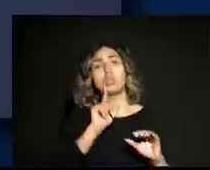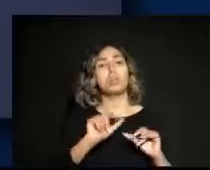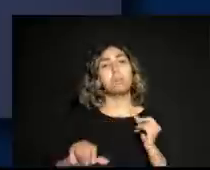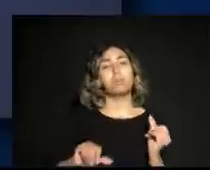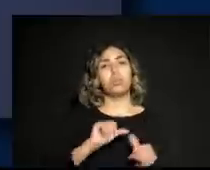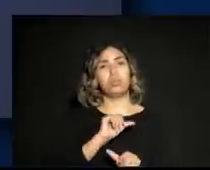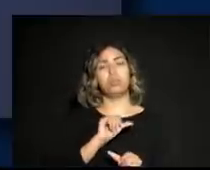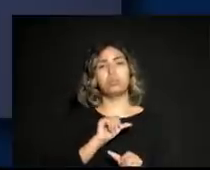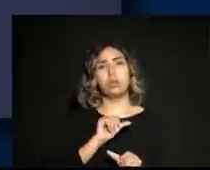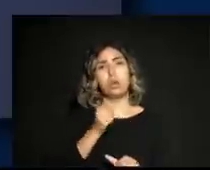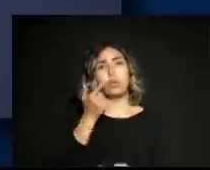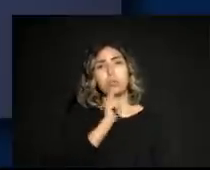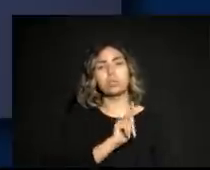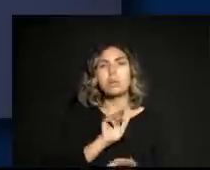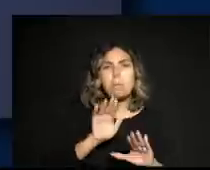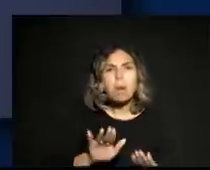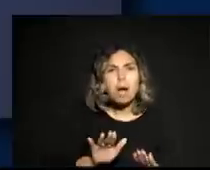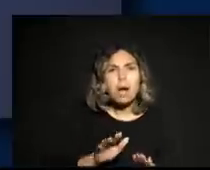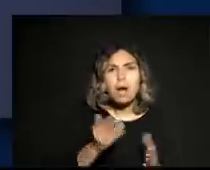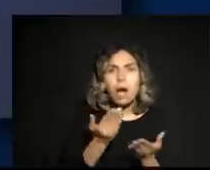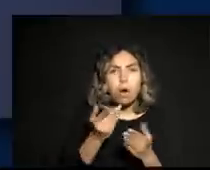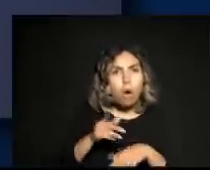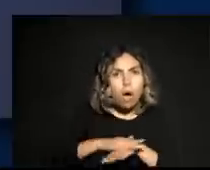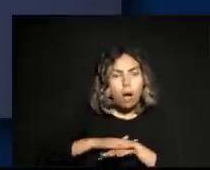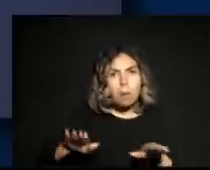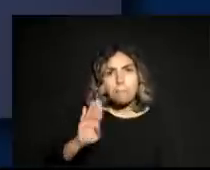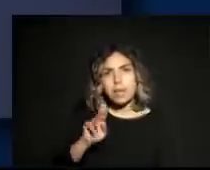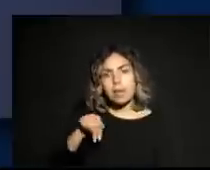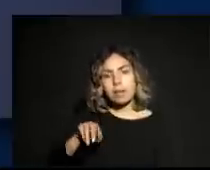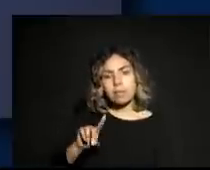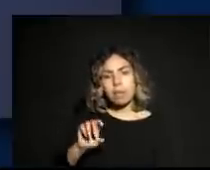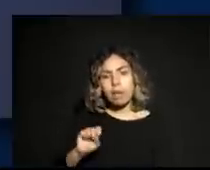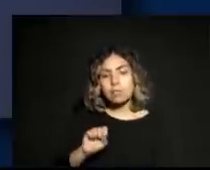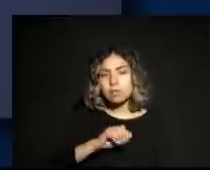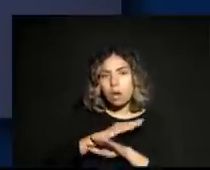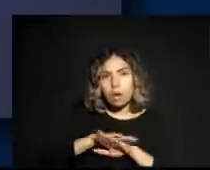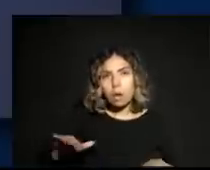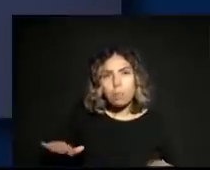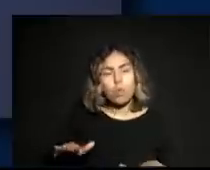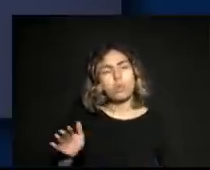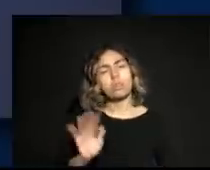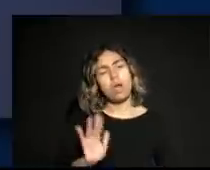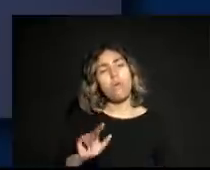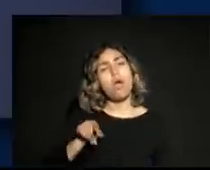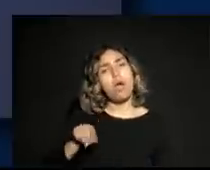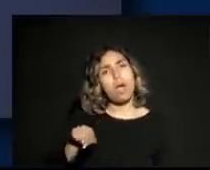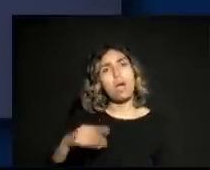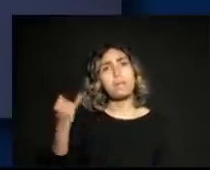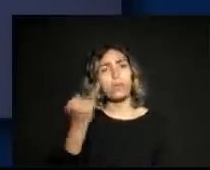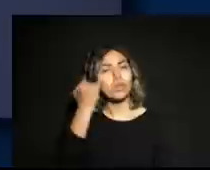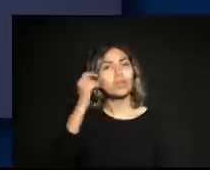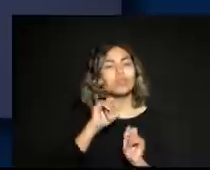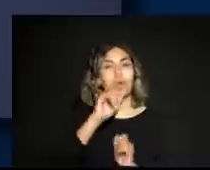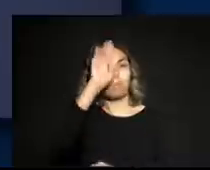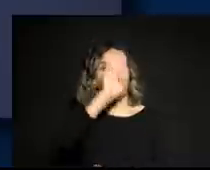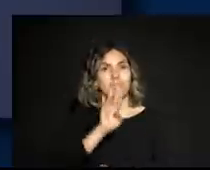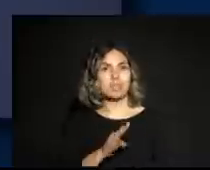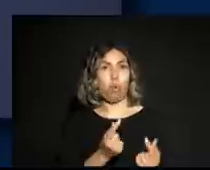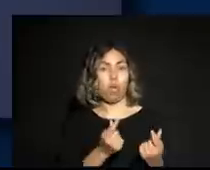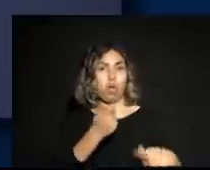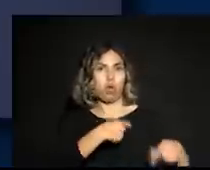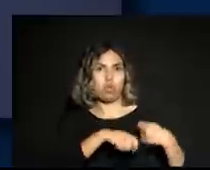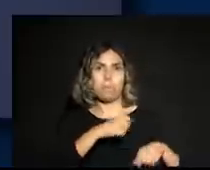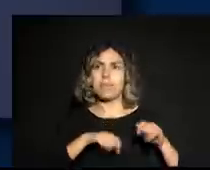disso daqui não é que a gente vai acabar com o Ben 10 o Ben 10 e um uma um ativo mas da economia brasileira não